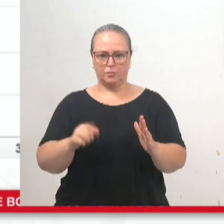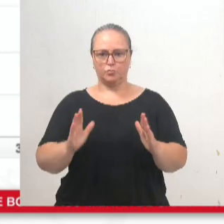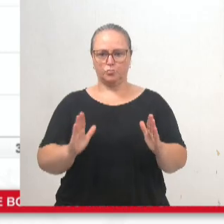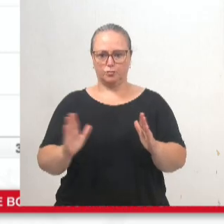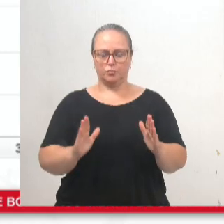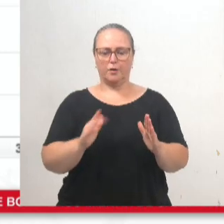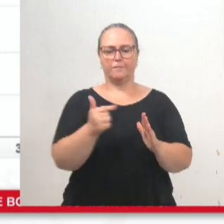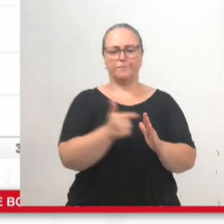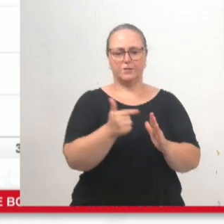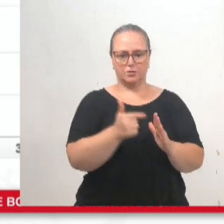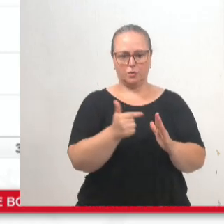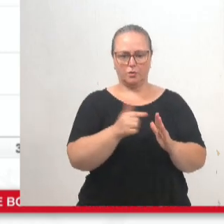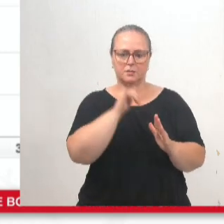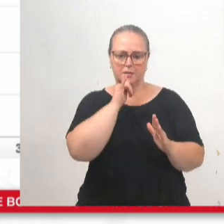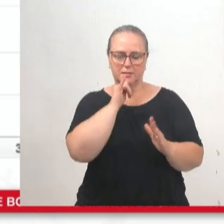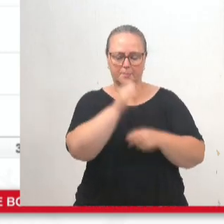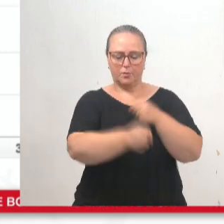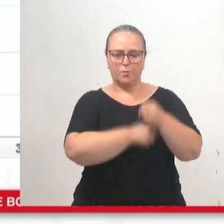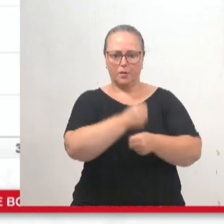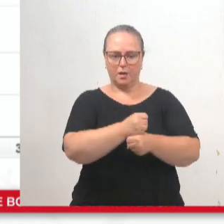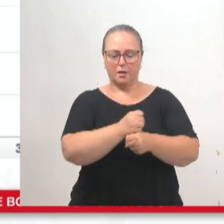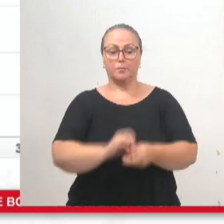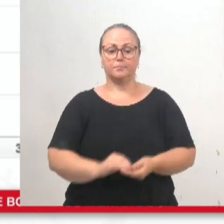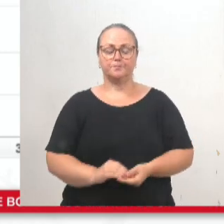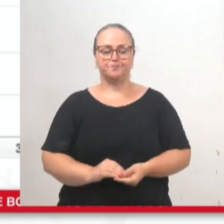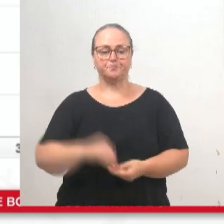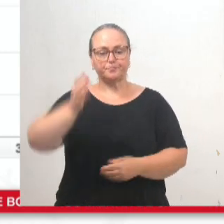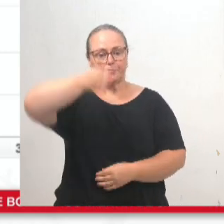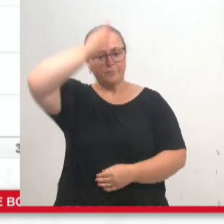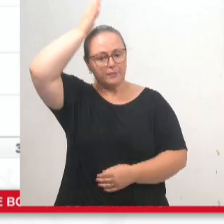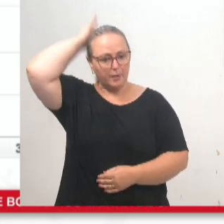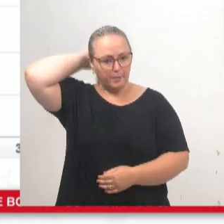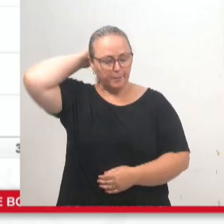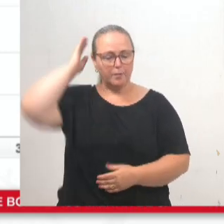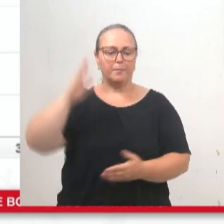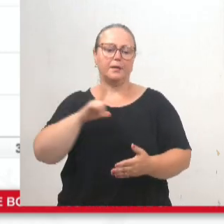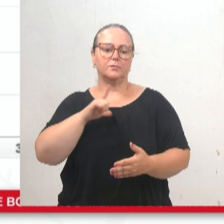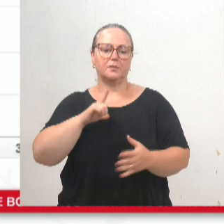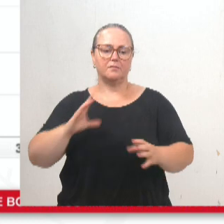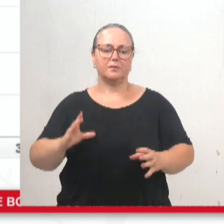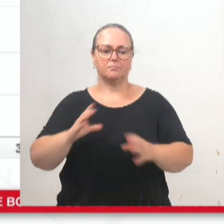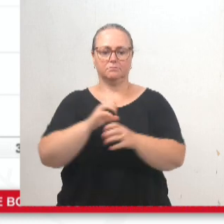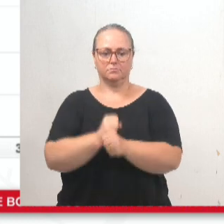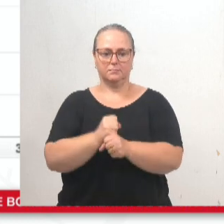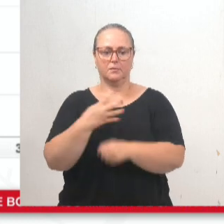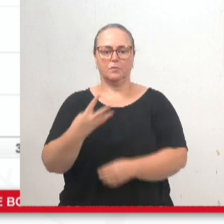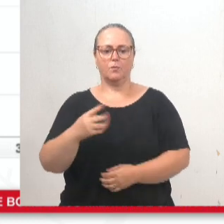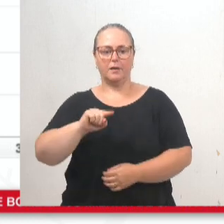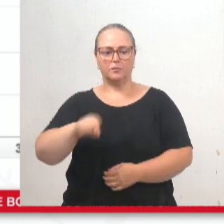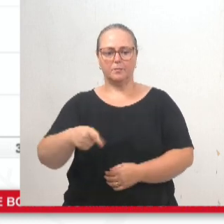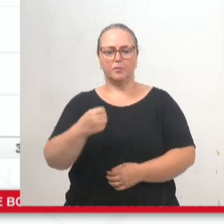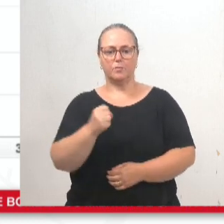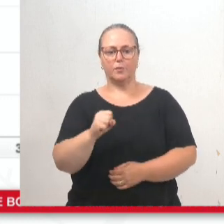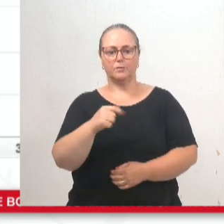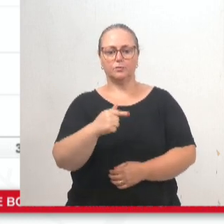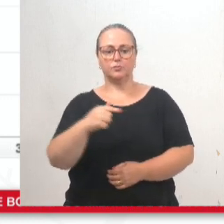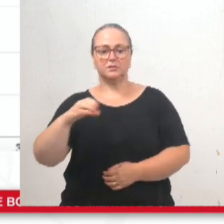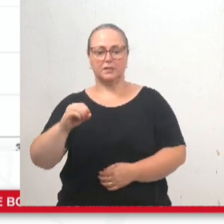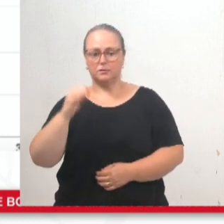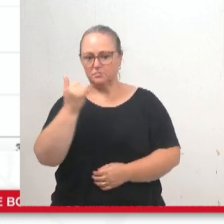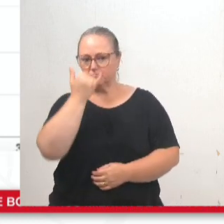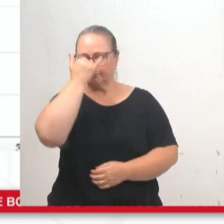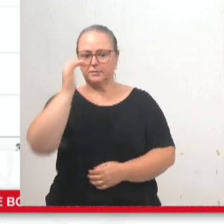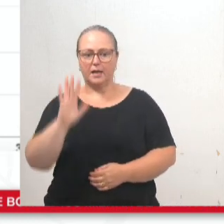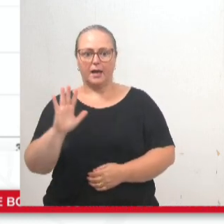22, Blumenau, as equipes do Corpo de Bombeiros de Blumenau atenderam 4.870 ocorrências, nesse período, mesmo período. Já em